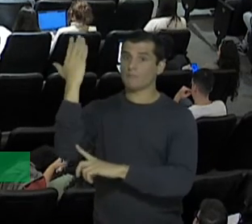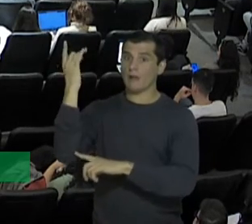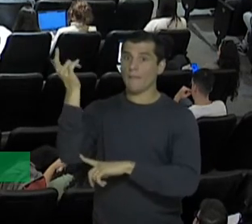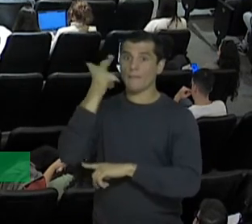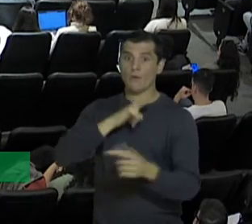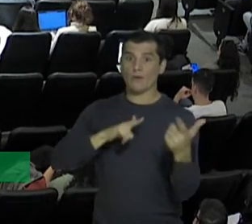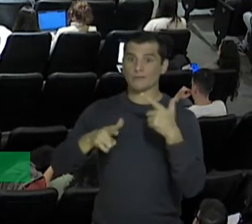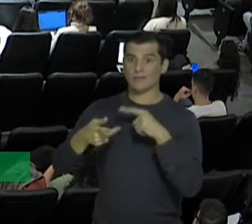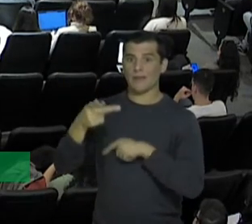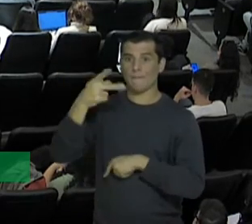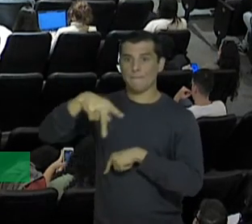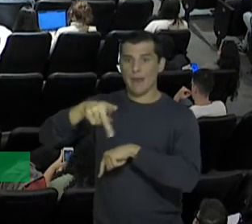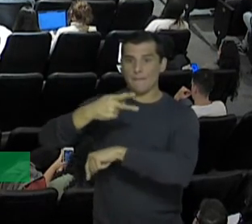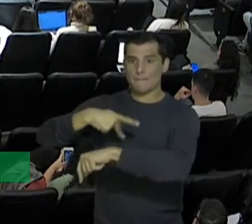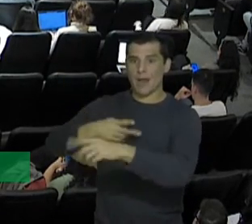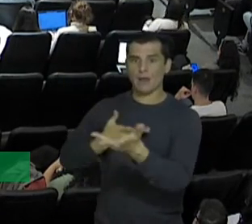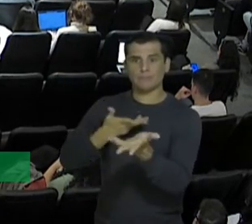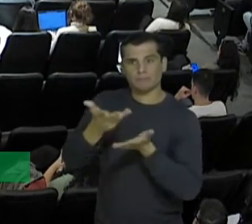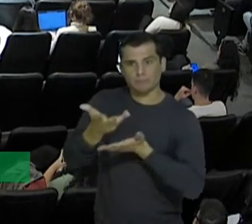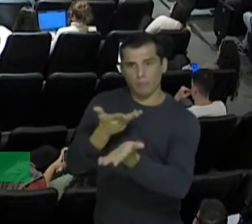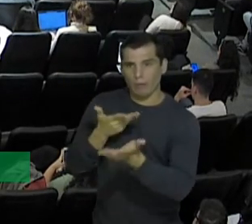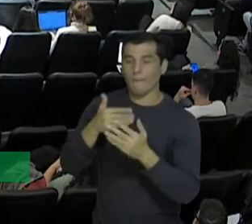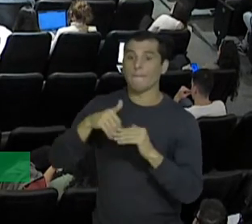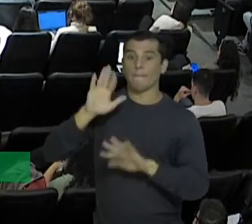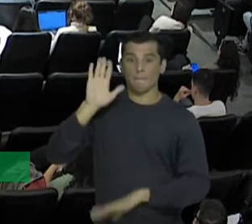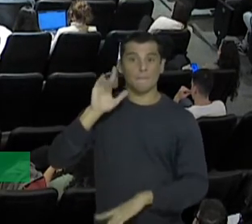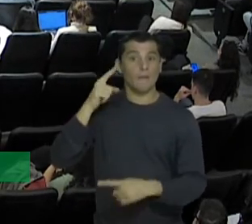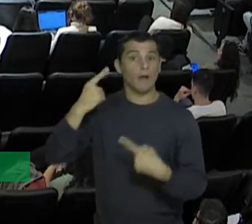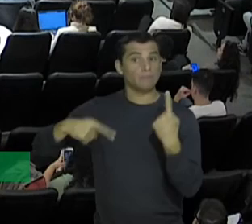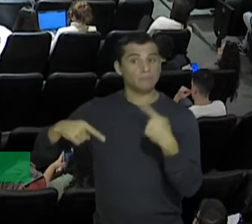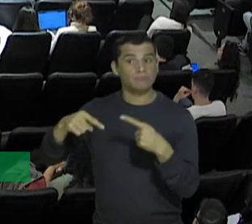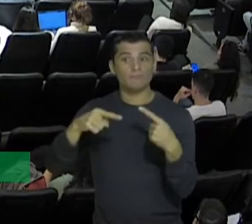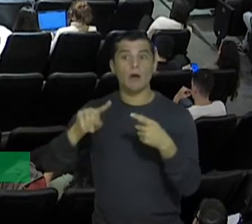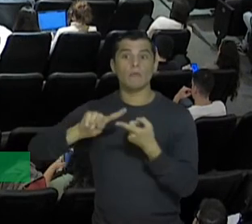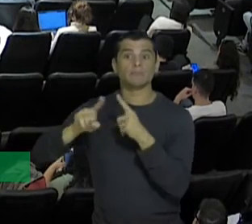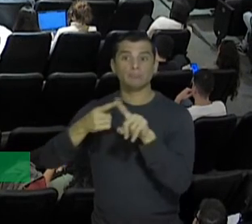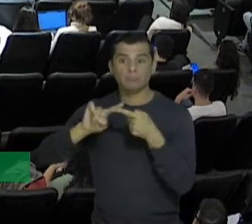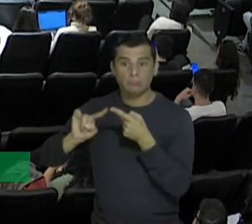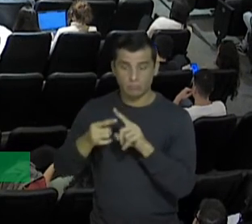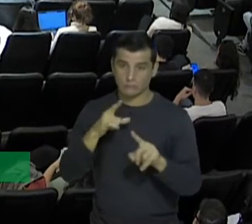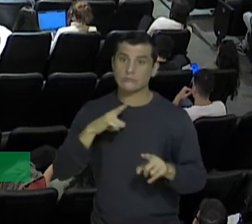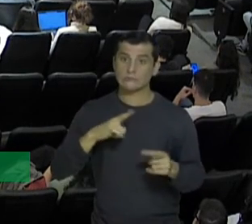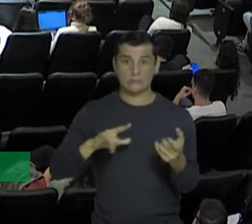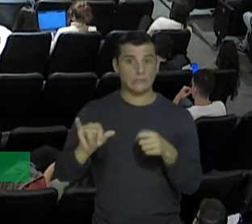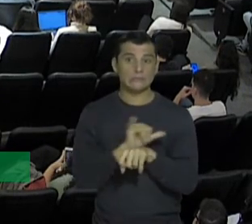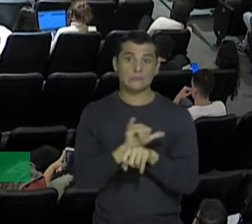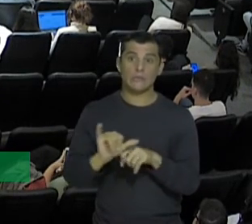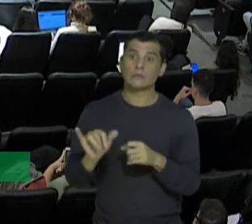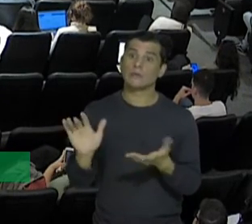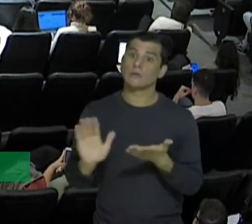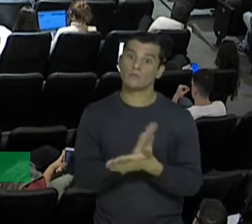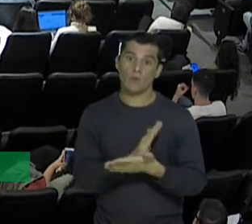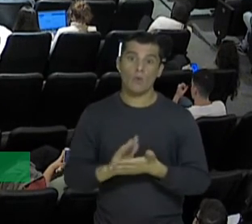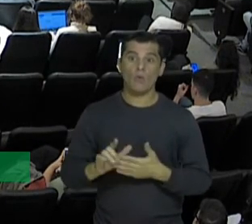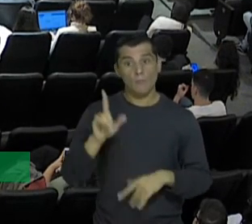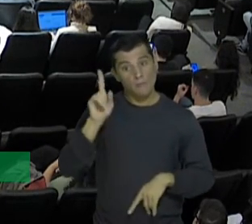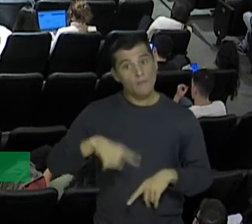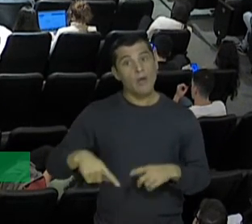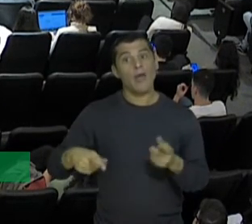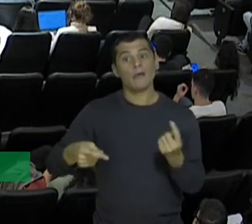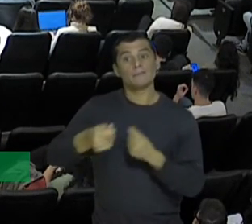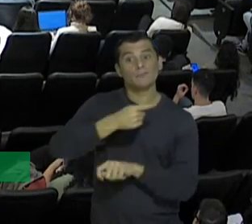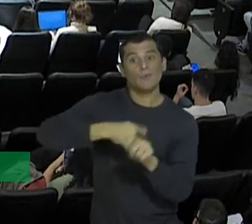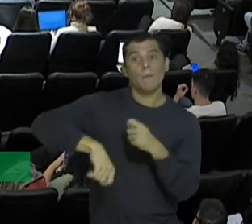cidades transfronteiriças tem legislação tem uma série de mecanismos quees permitem ter comércio livre